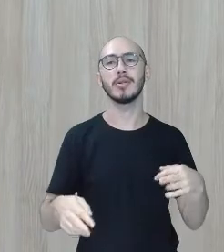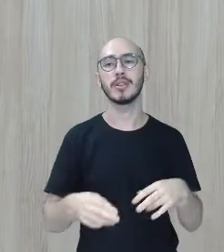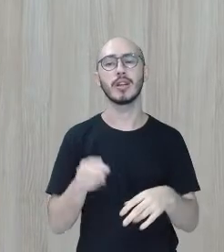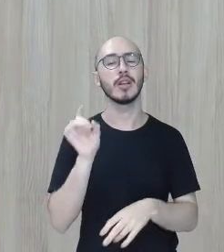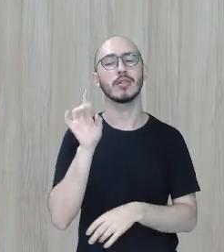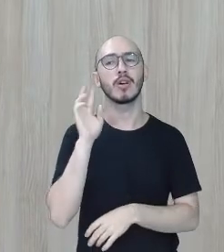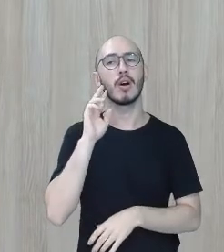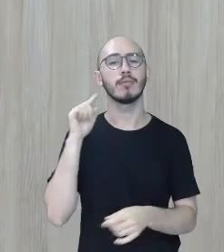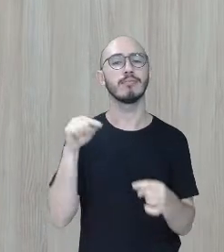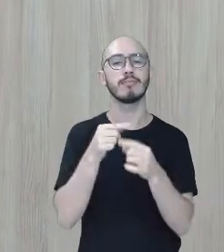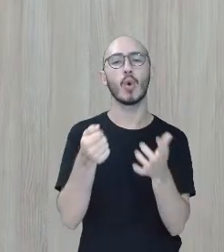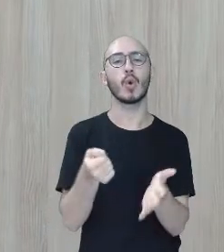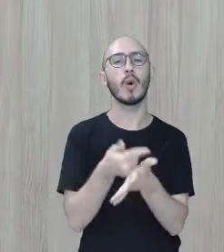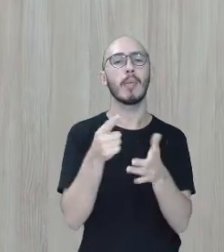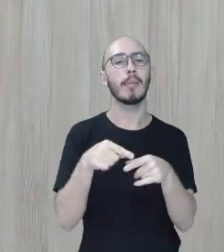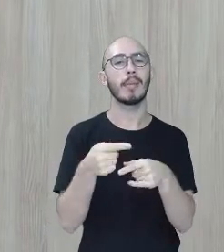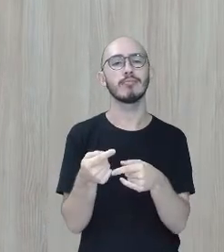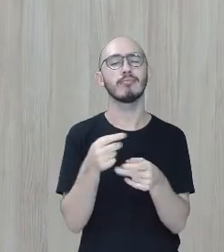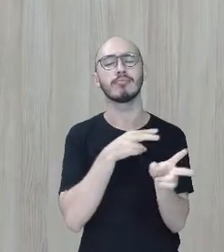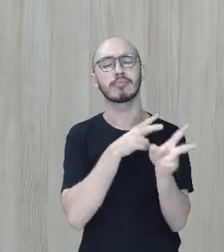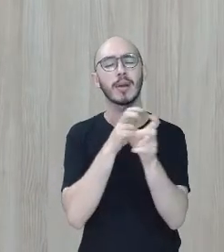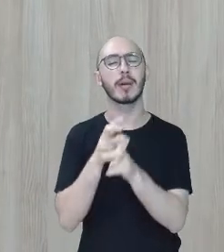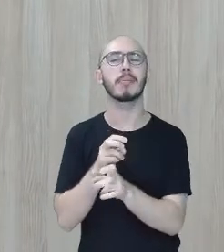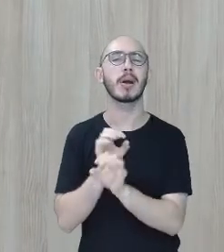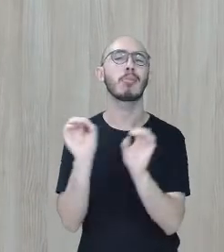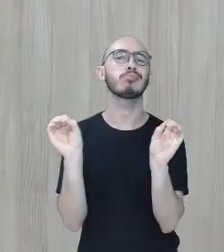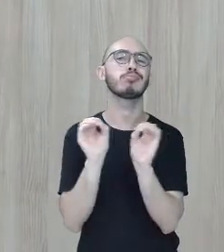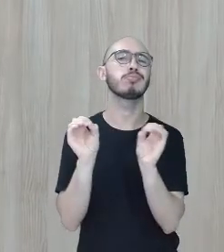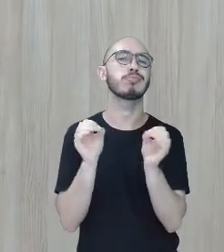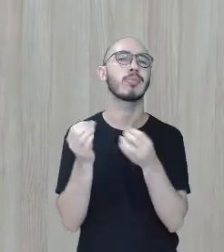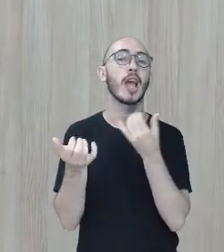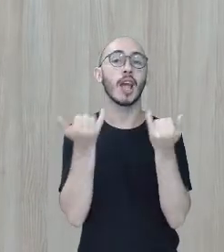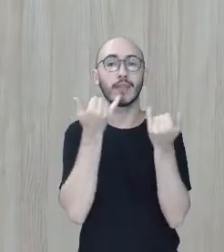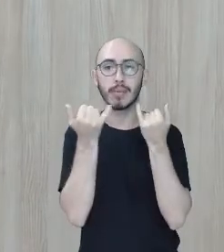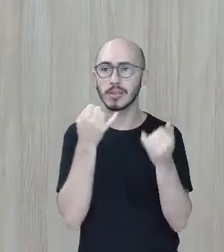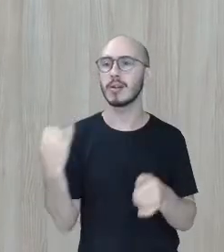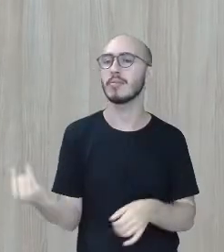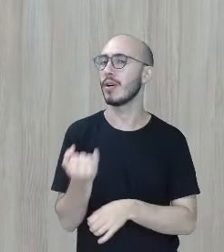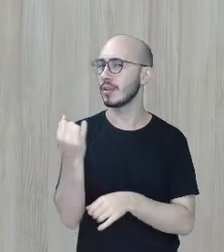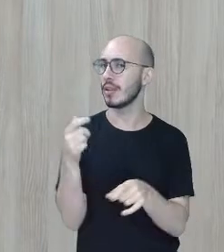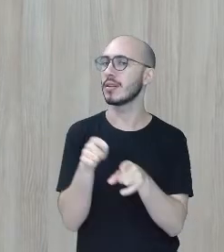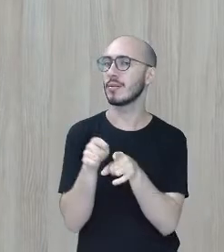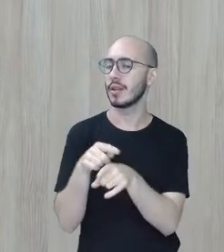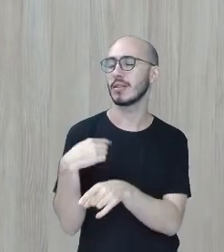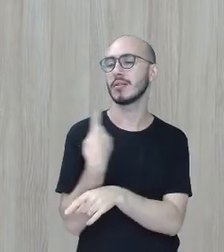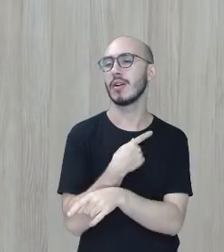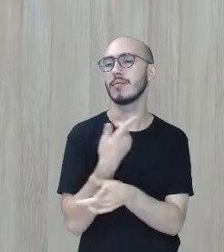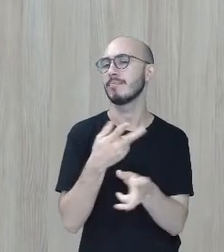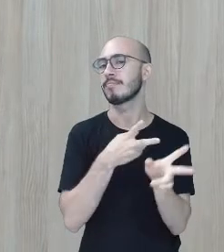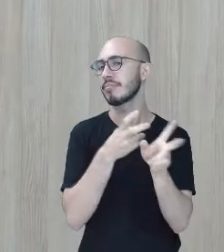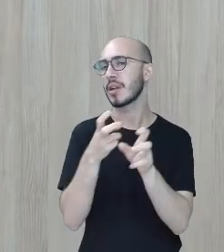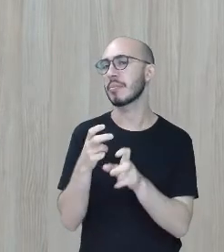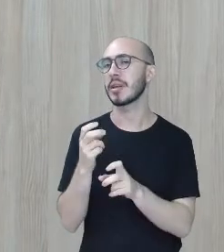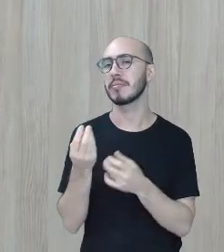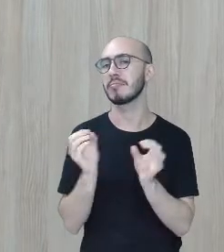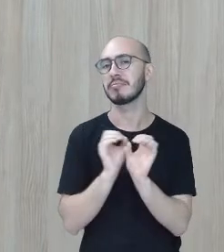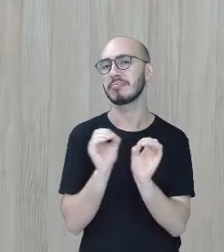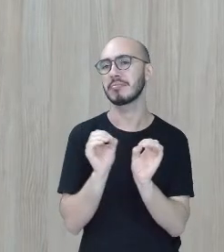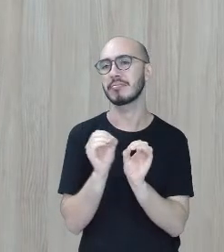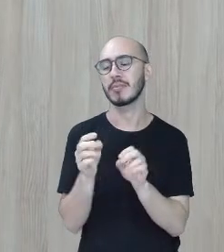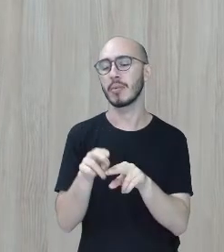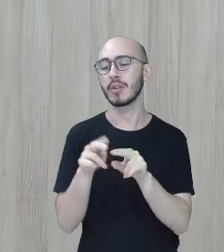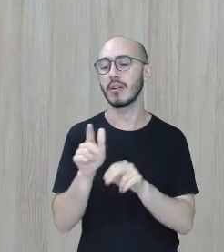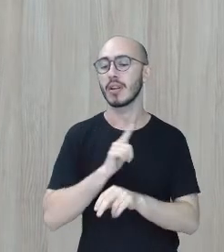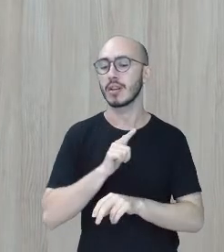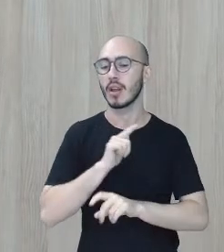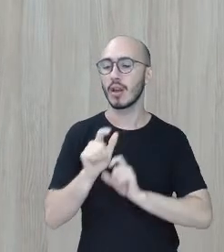logo comprar, não observamos muito as informações que são trazidas para nós consumidores, porque